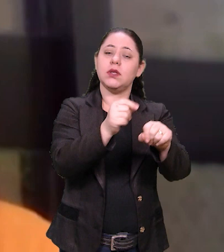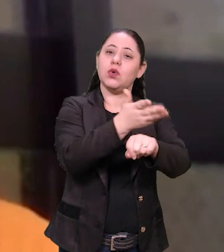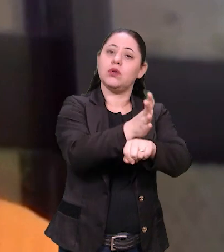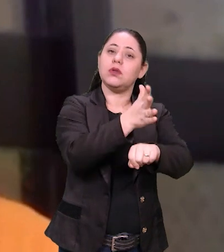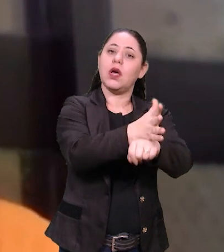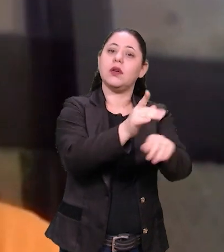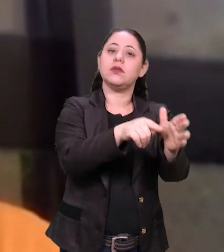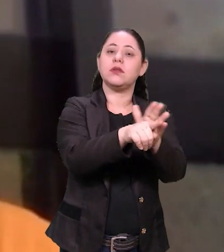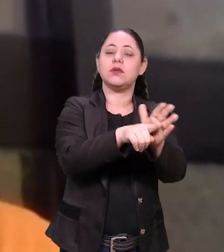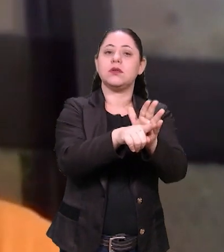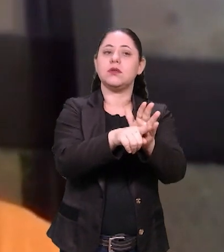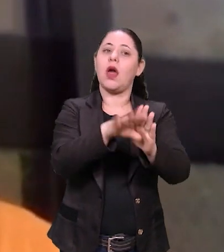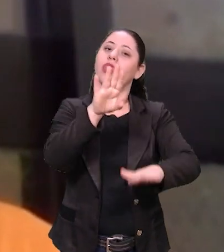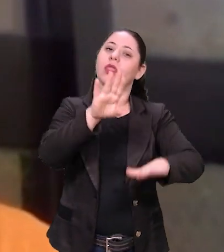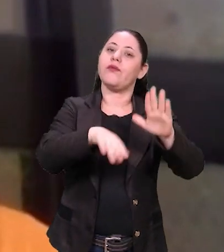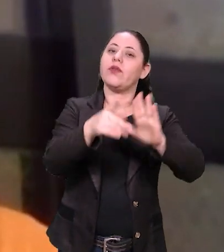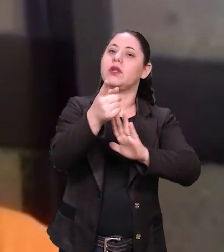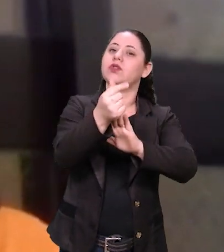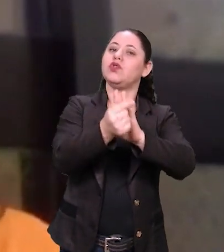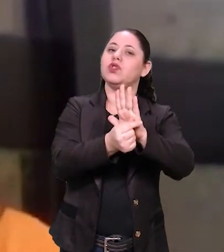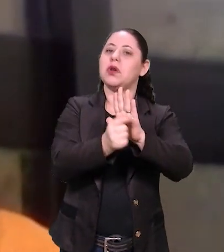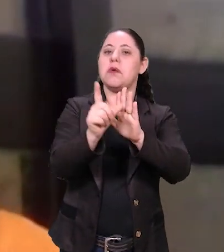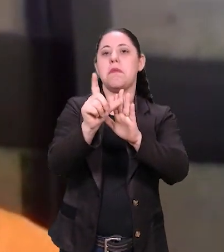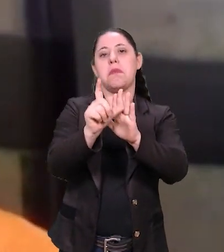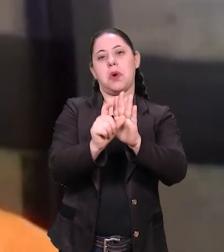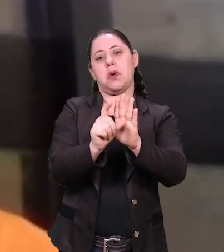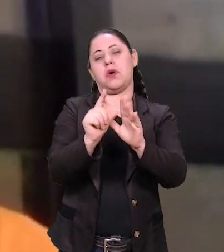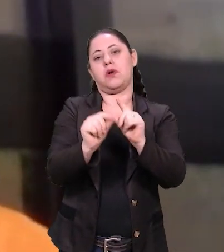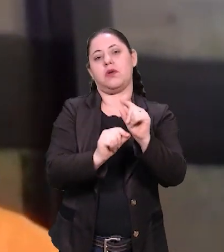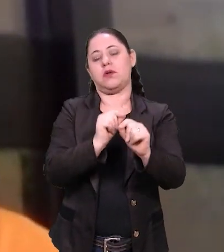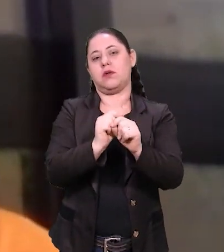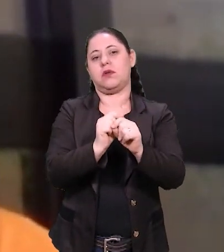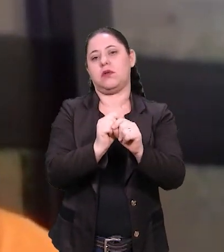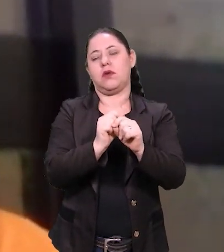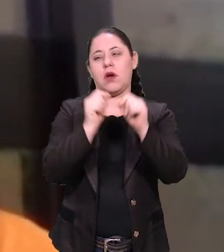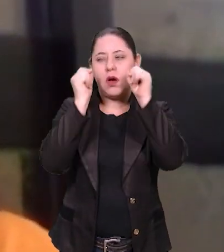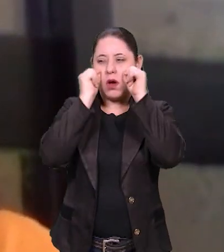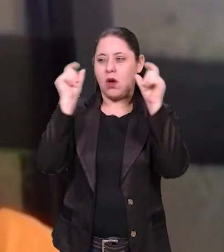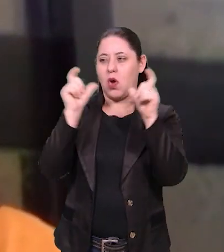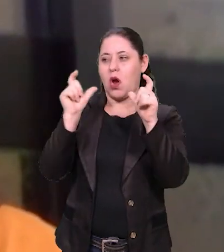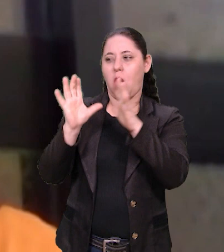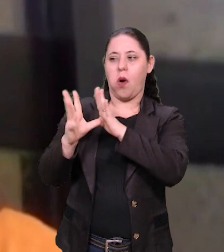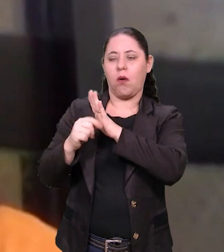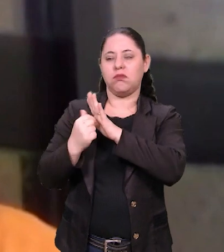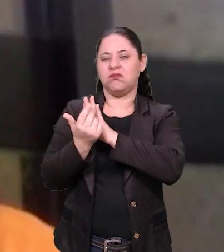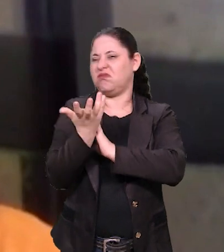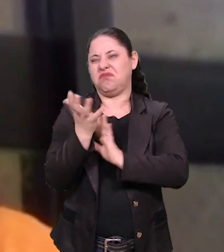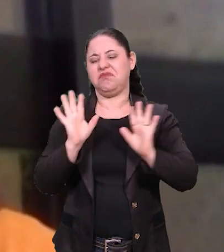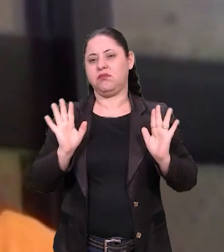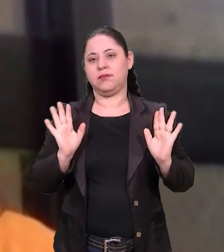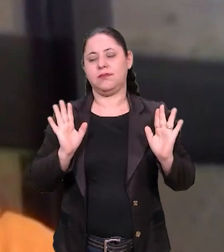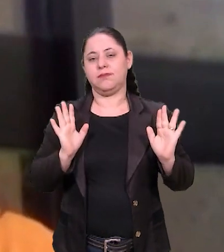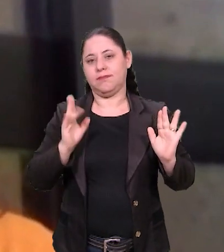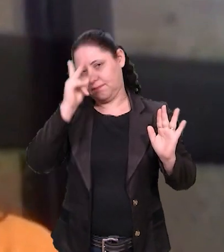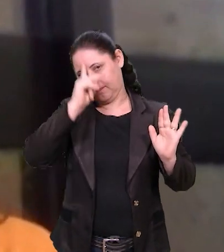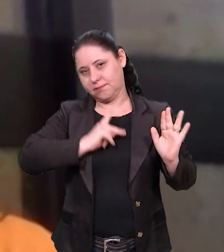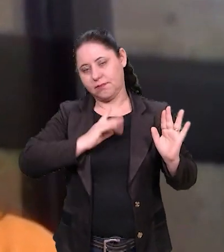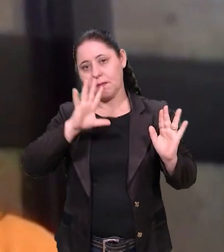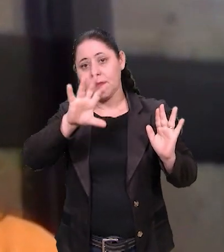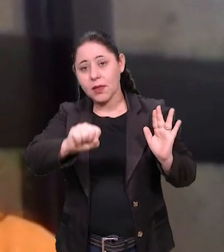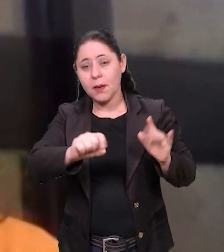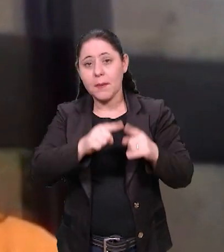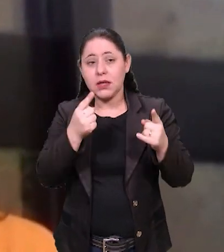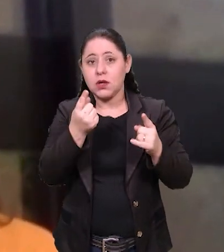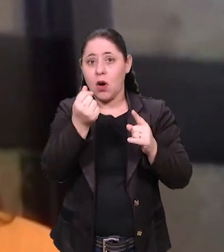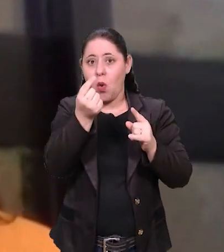dinheiro seja pouco interesse em roubar, né, digamos assim, em pegar para si. Mas se tiver muito dinheiro,